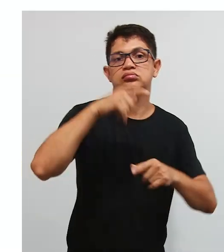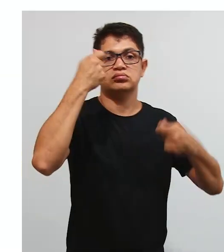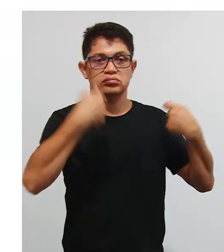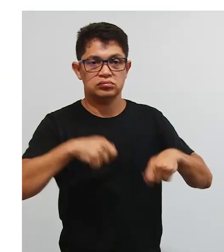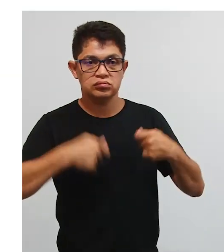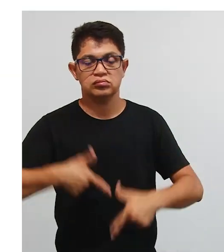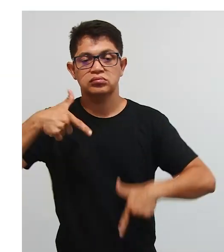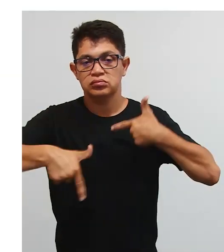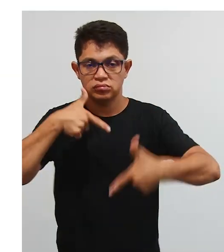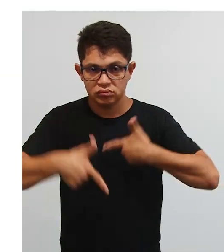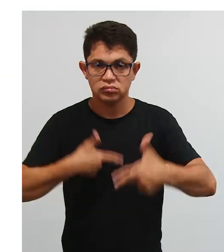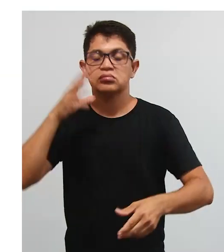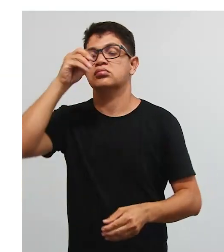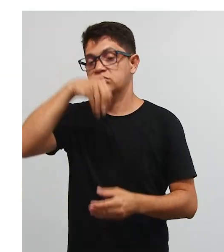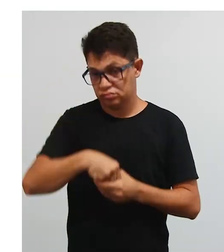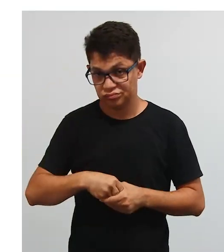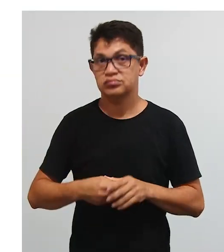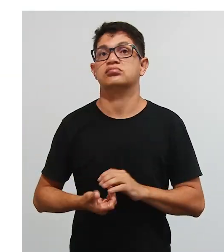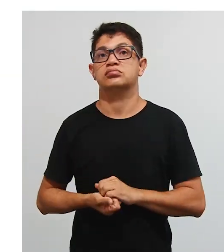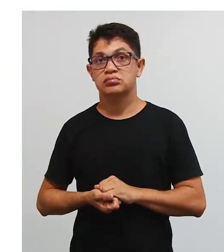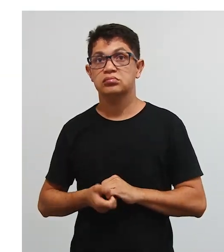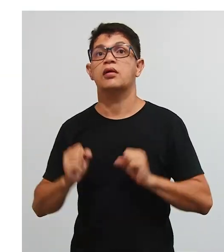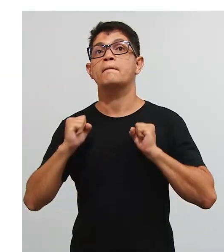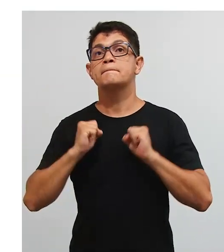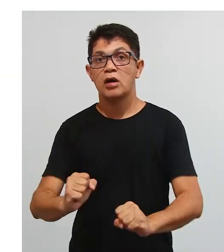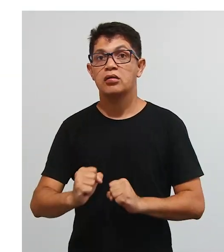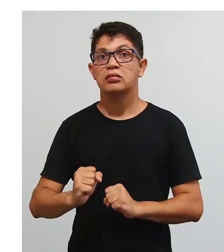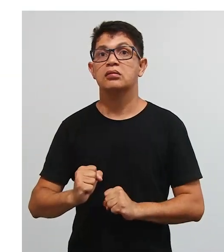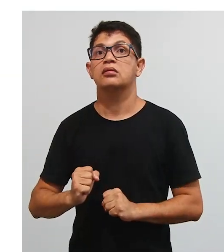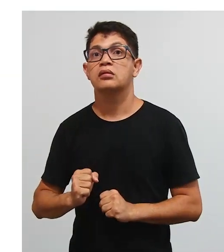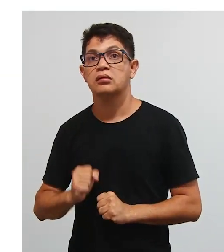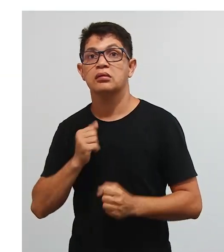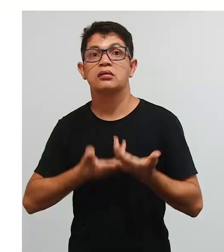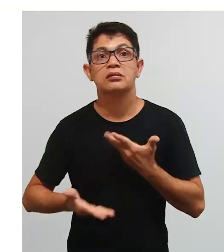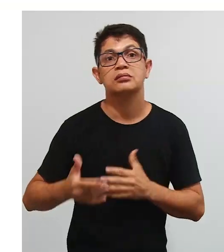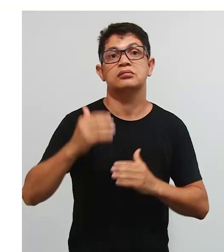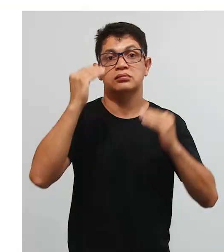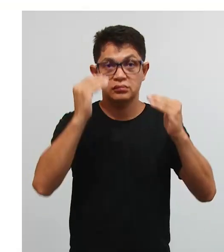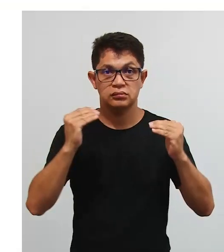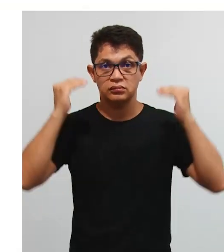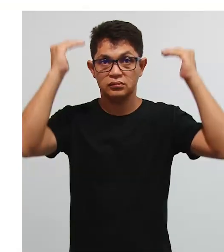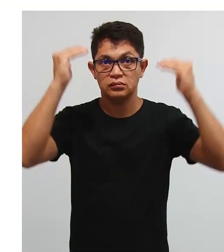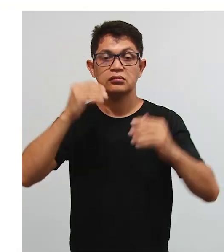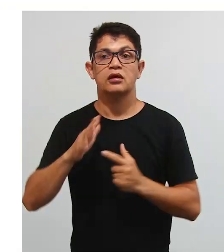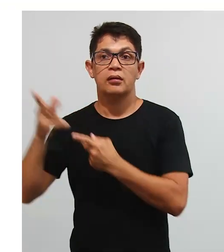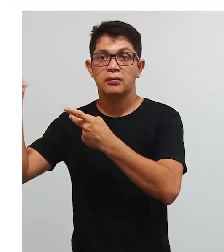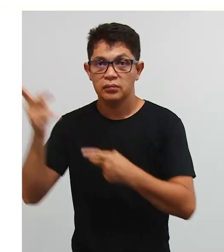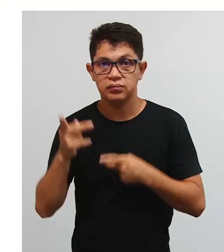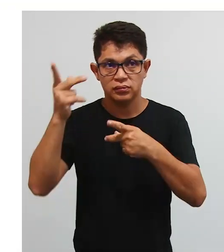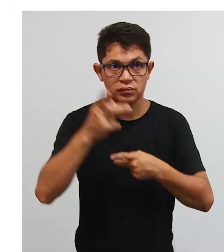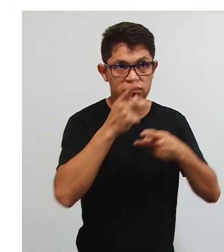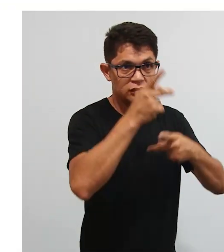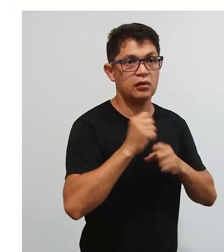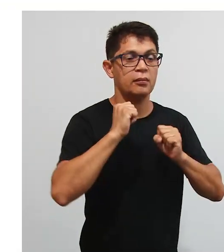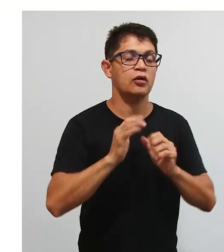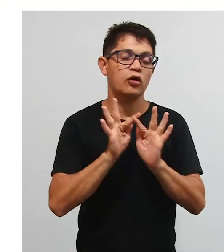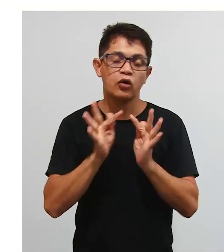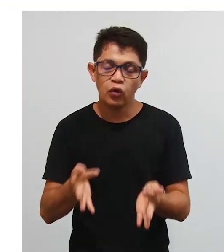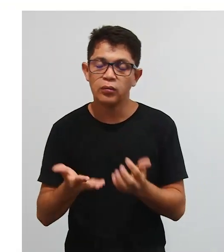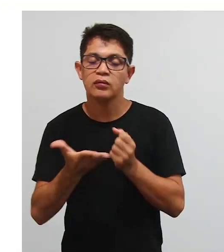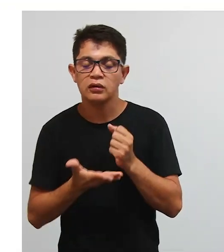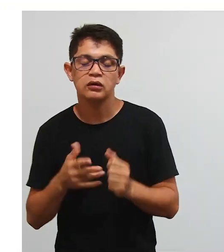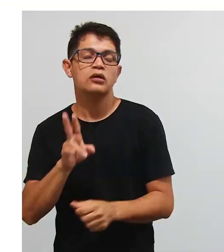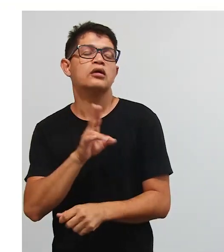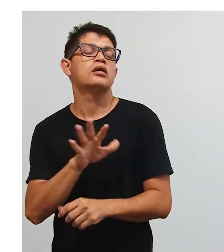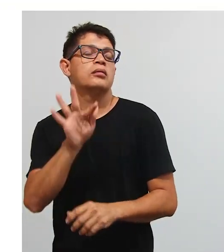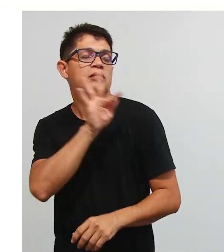ser contratados, como eu disse para vocês. Também pode haver umas categorias dos professores visitantes, que é comum